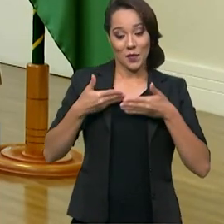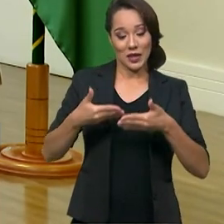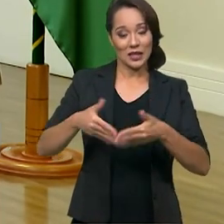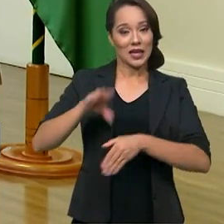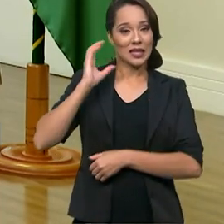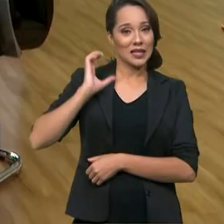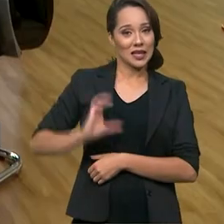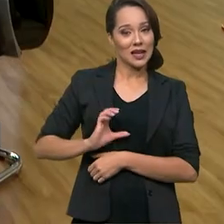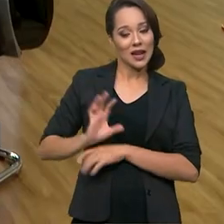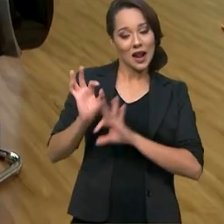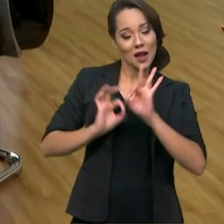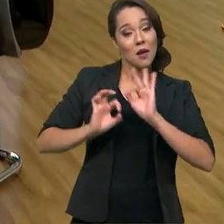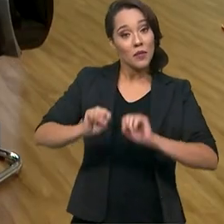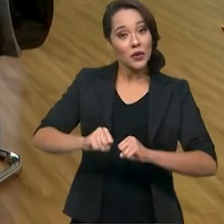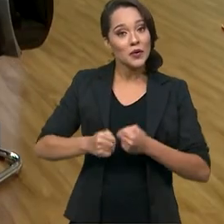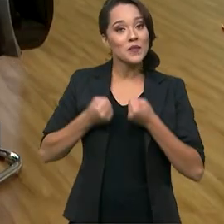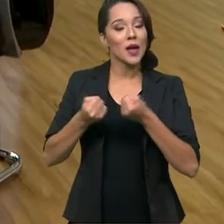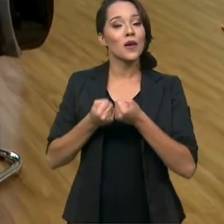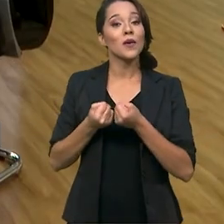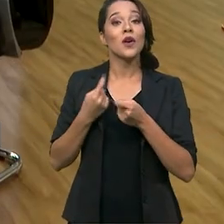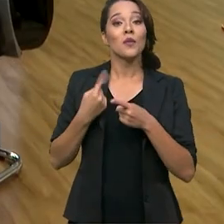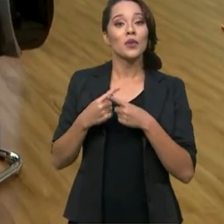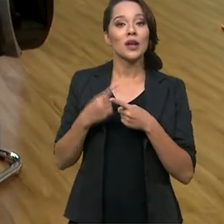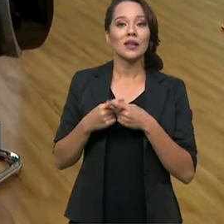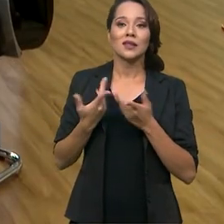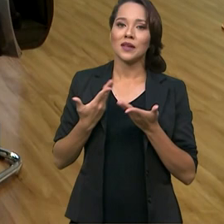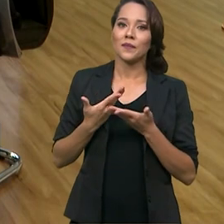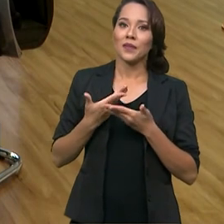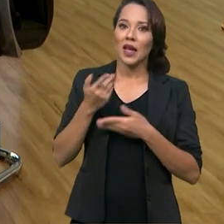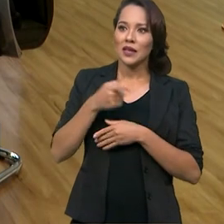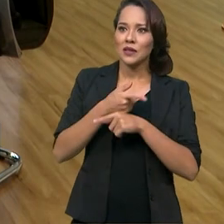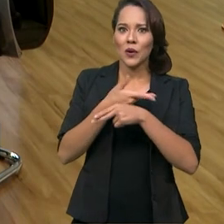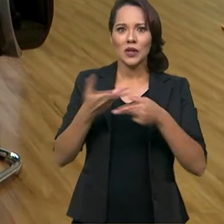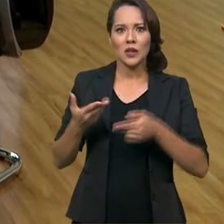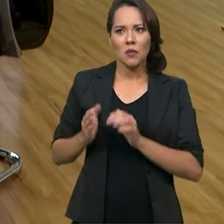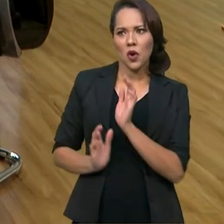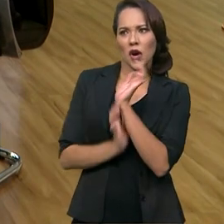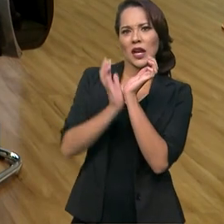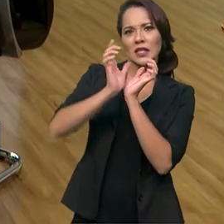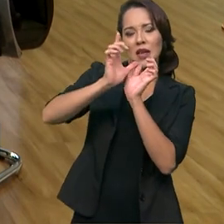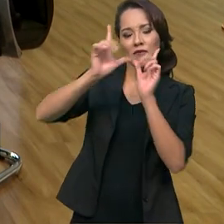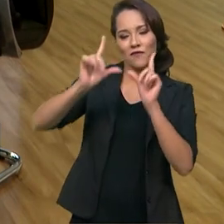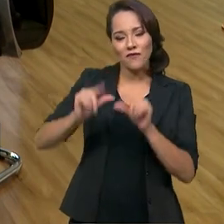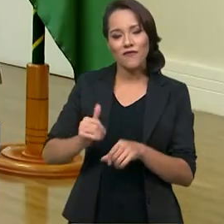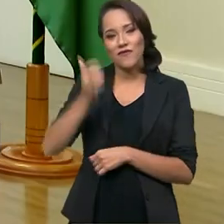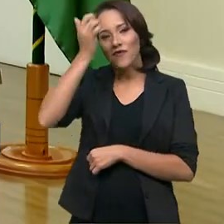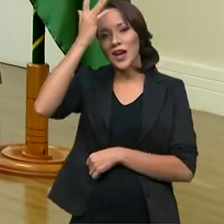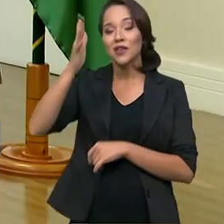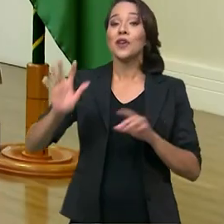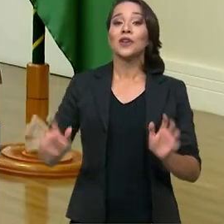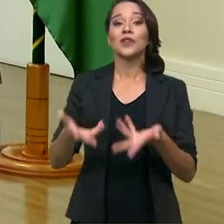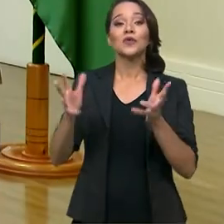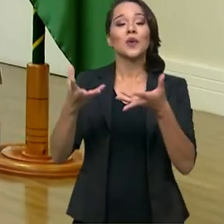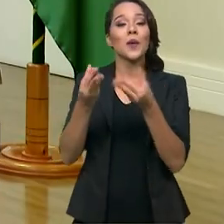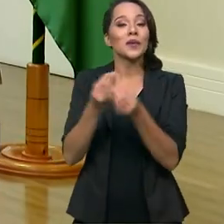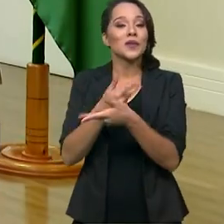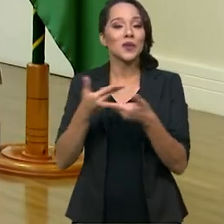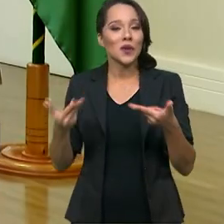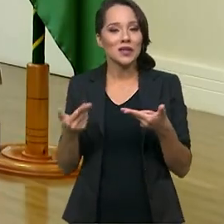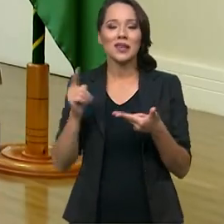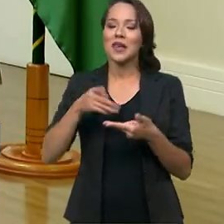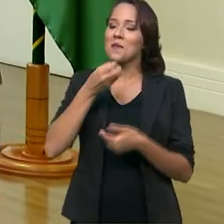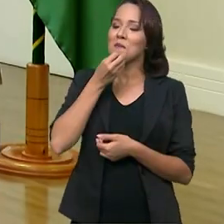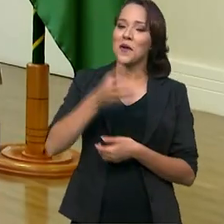da Cidadania por todo o empenho, porque destravando essas disfunções burocráticas, nós estamos conseguindo estimular muitas iniciativas que